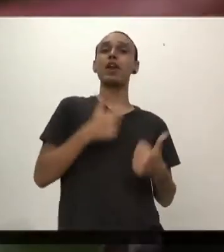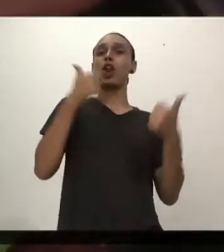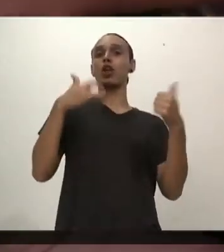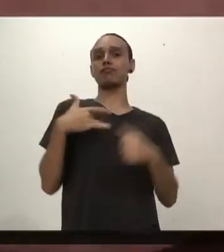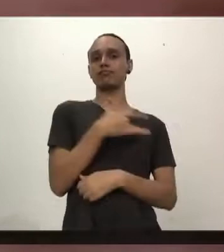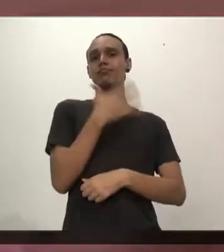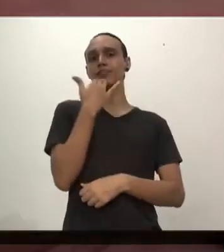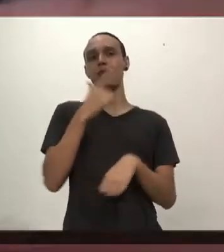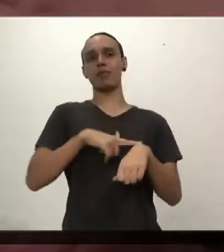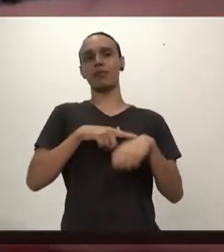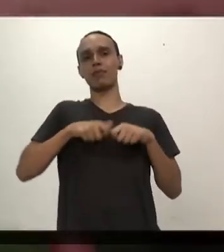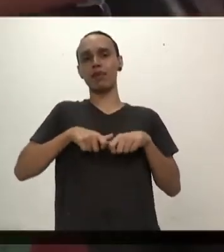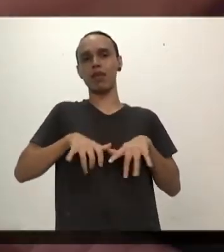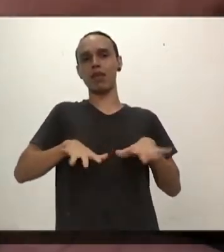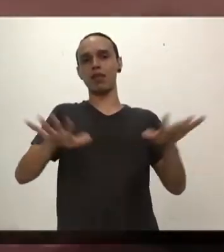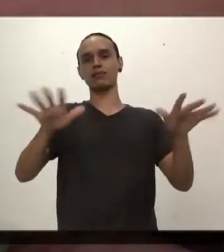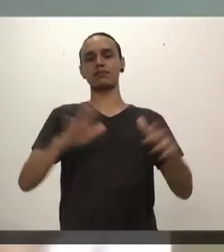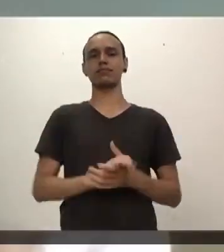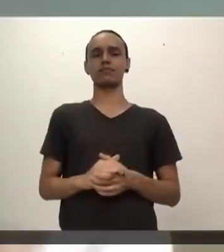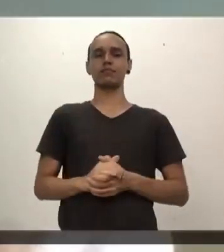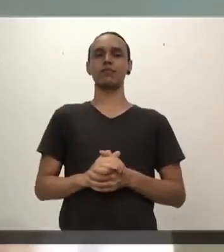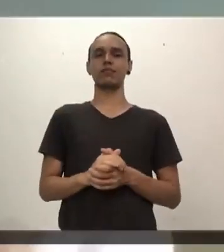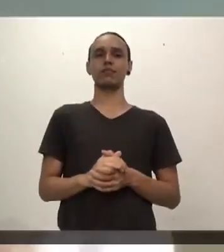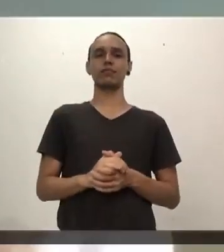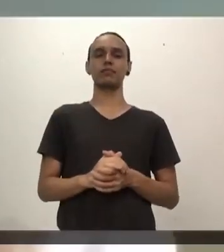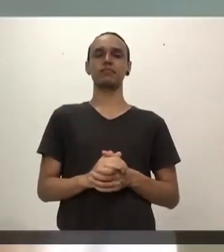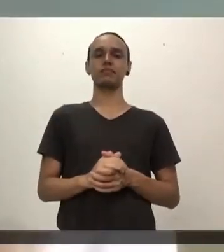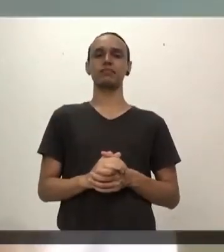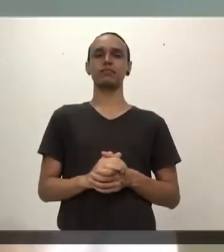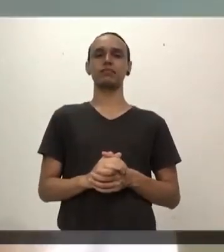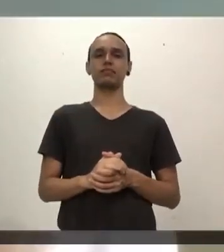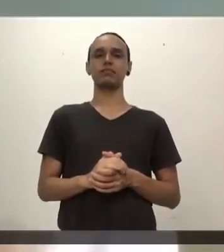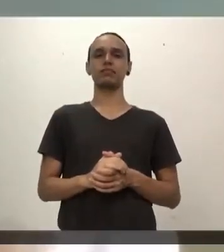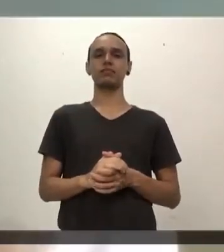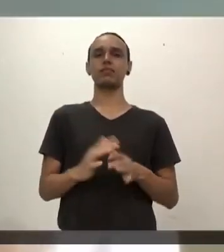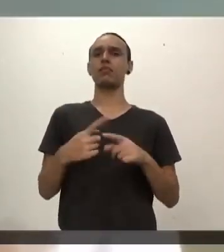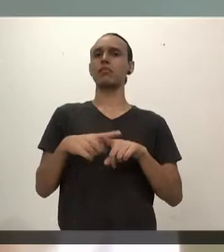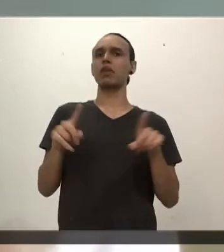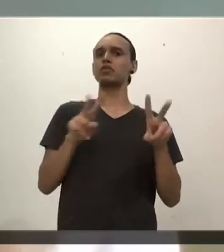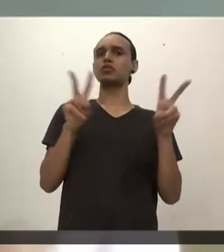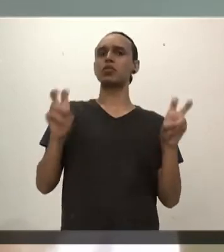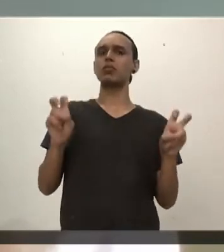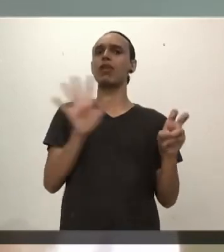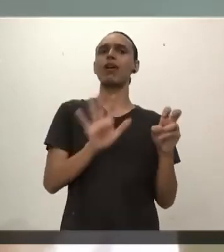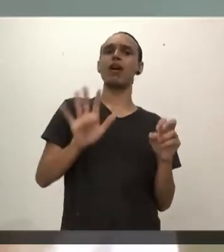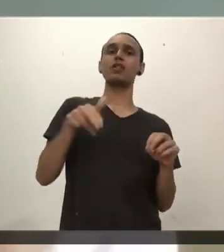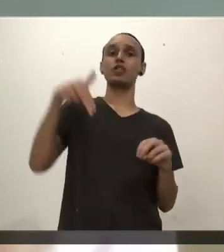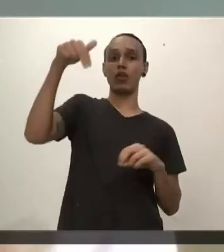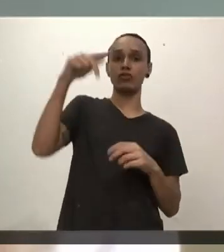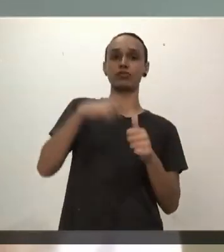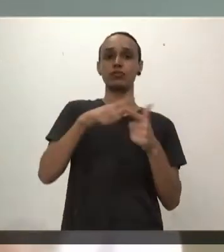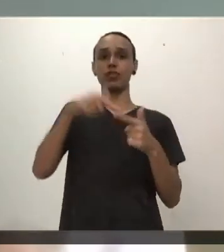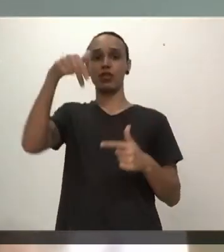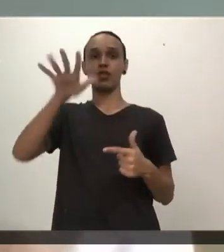melhoraram a sua alimentação durante a pandemia. Já os resultados em relação a